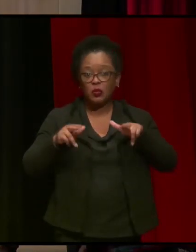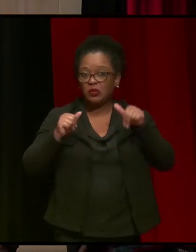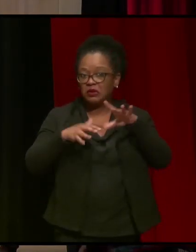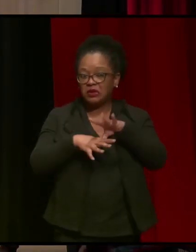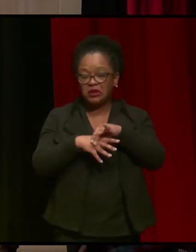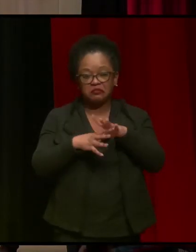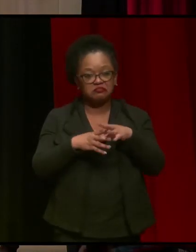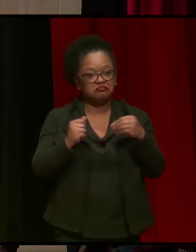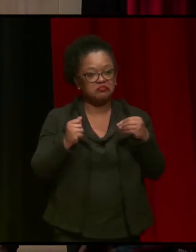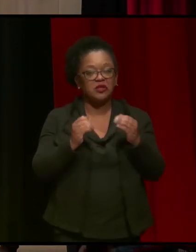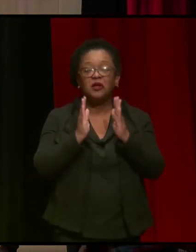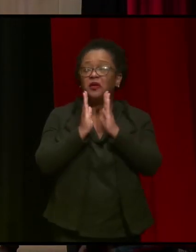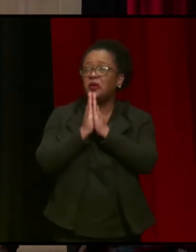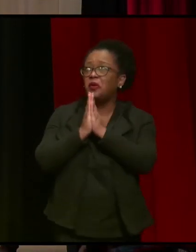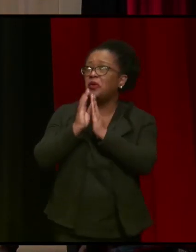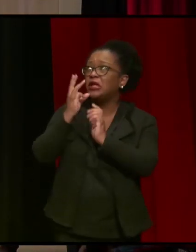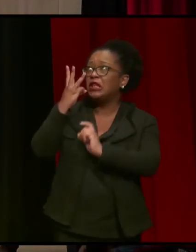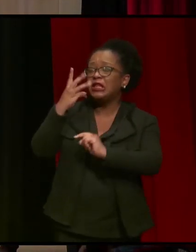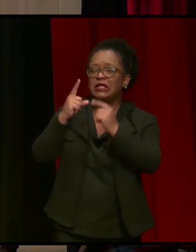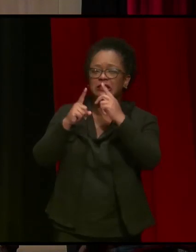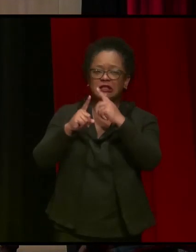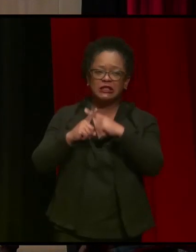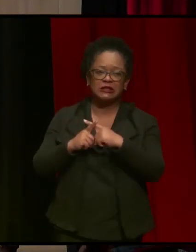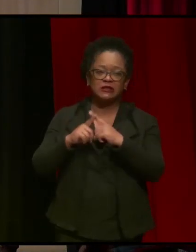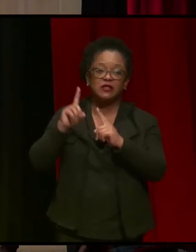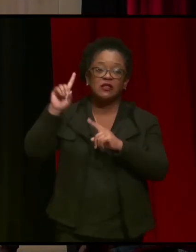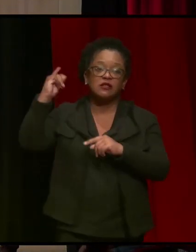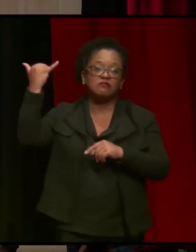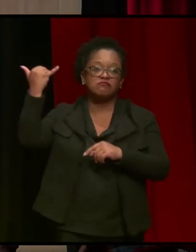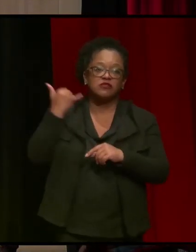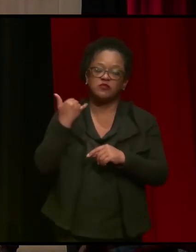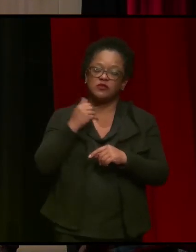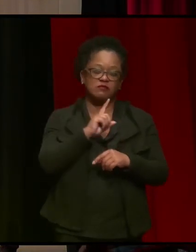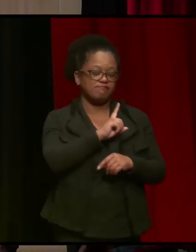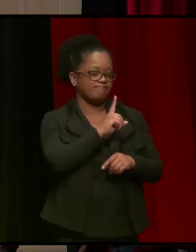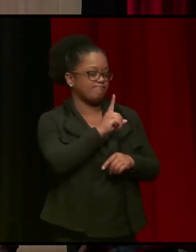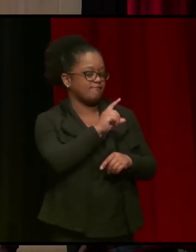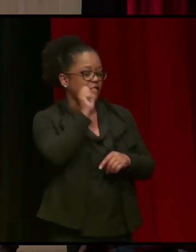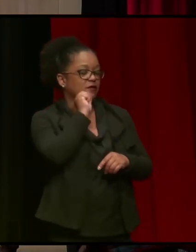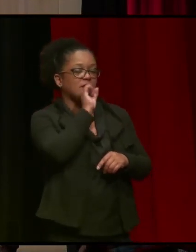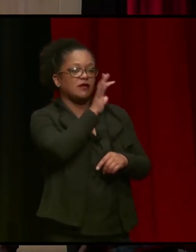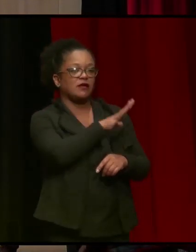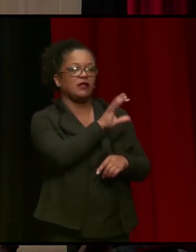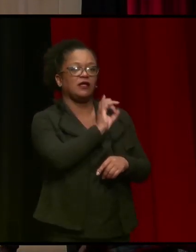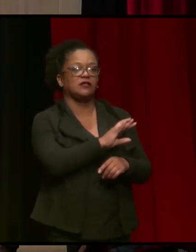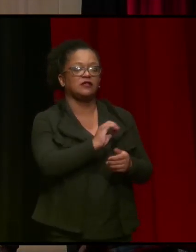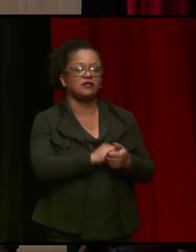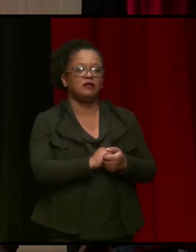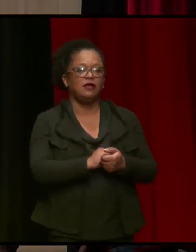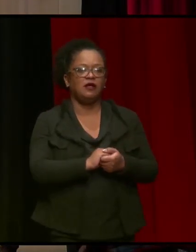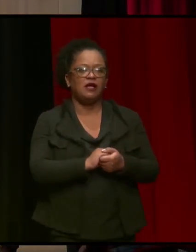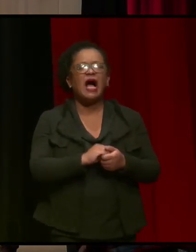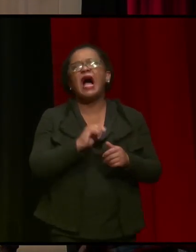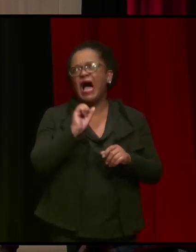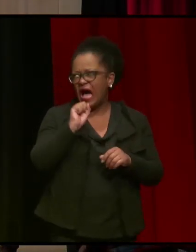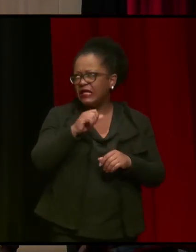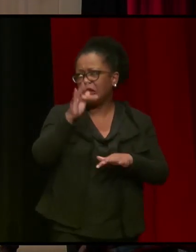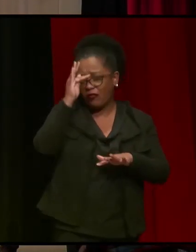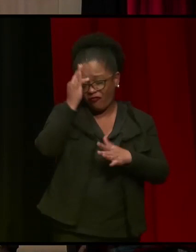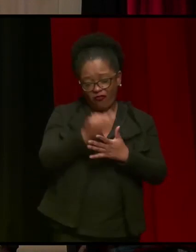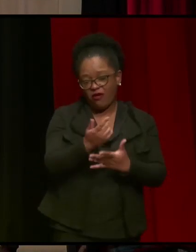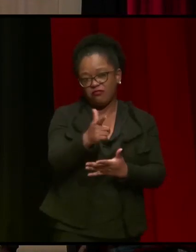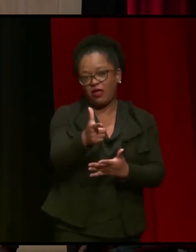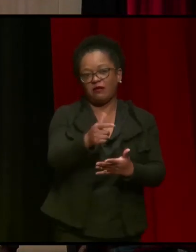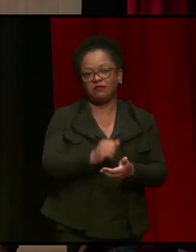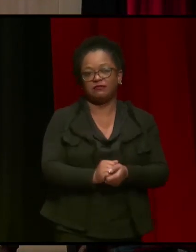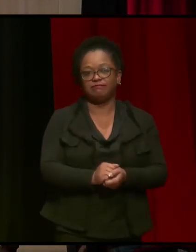não. Minha graça te basta. E aí qual é a segunda conclusão? Paulo não tinha fé. Agora, se você falar de